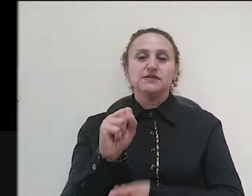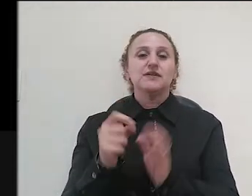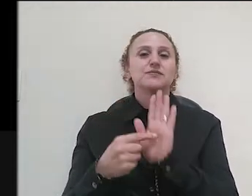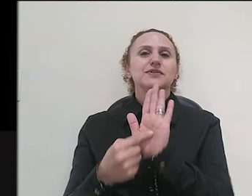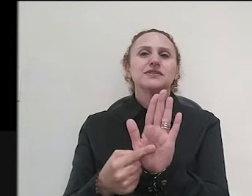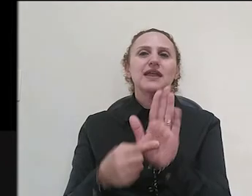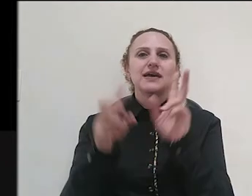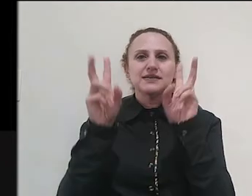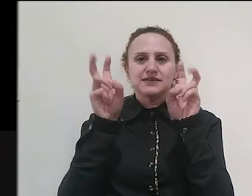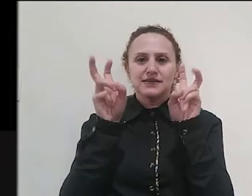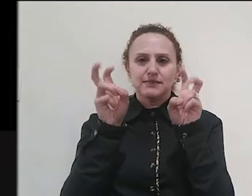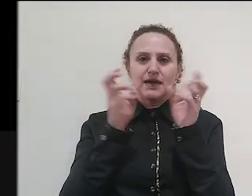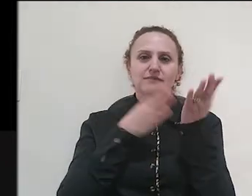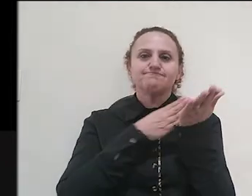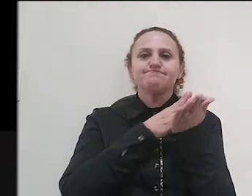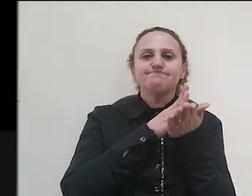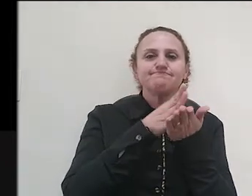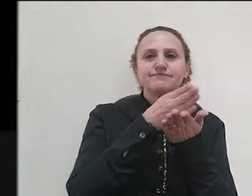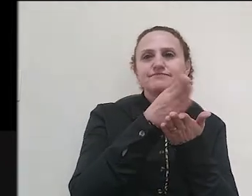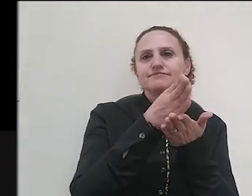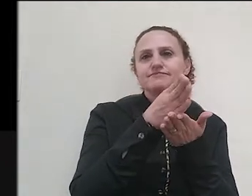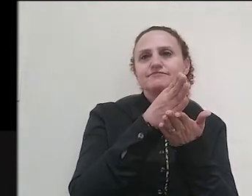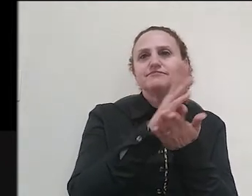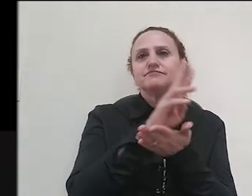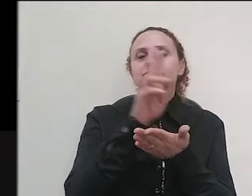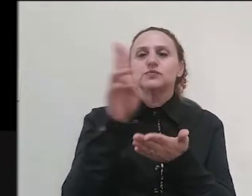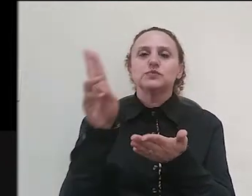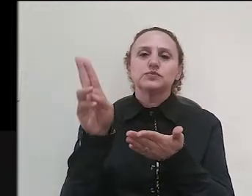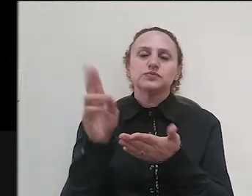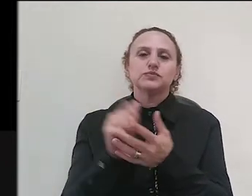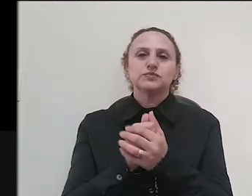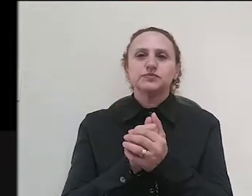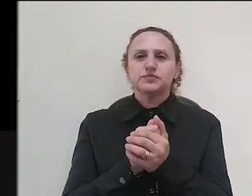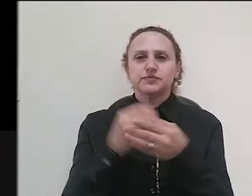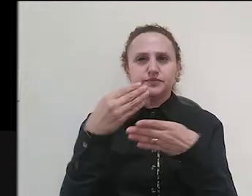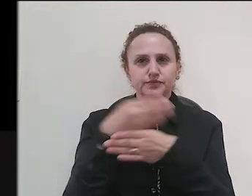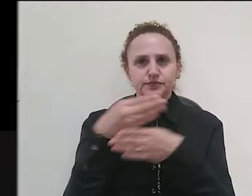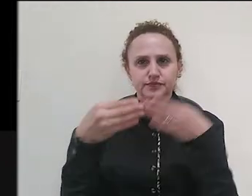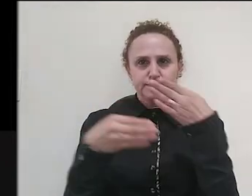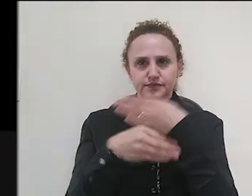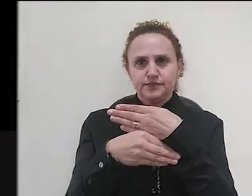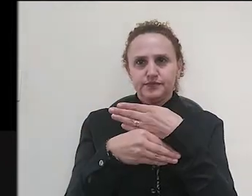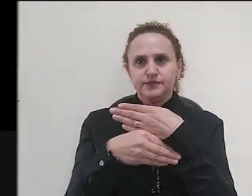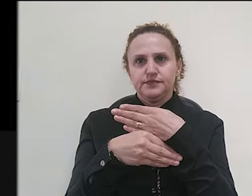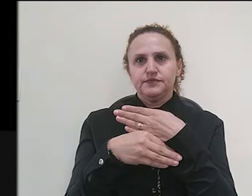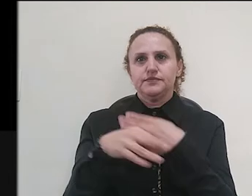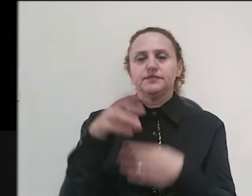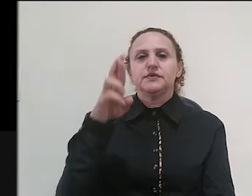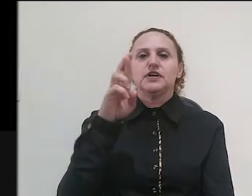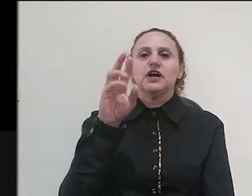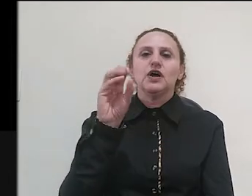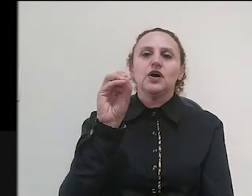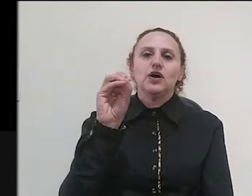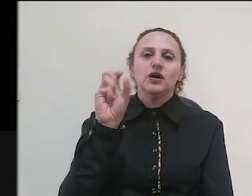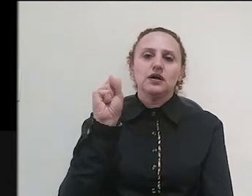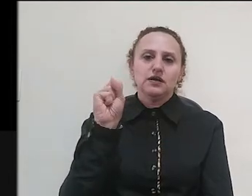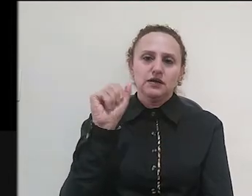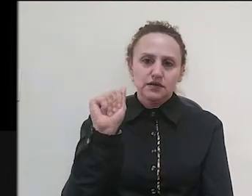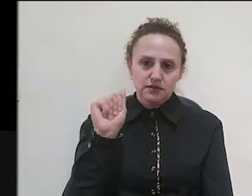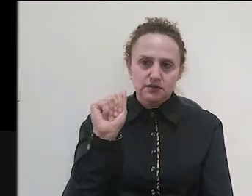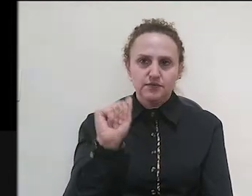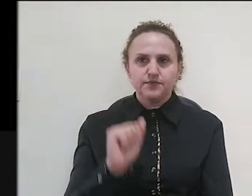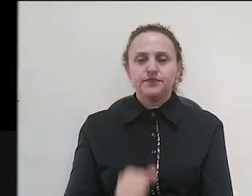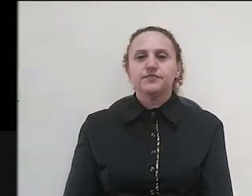disponível no Barroco. O poema se chama Rosa Vã. Ontem nasceste, tem já essa ideia de